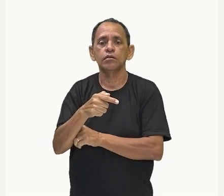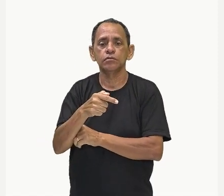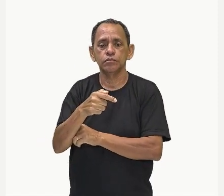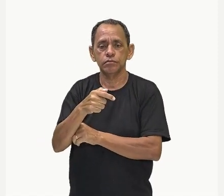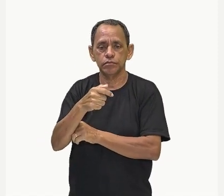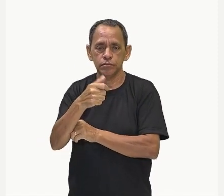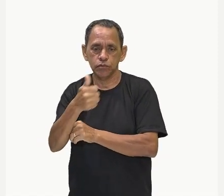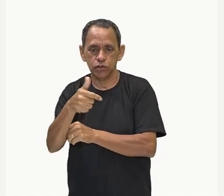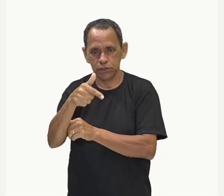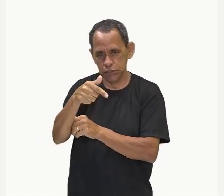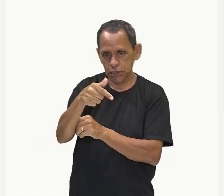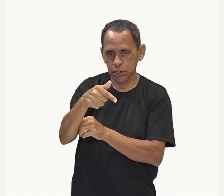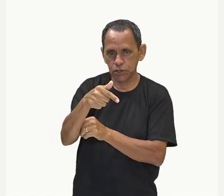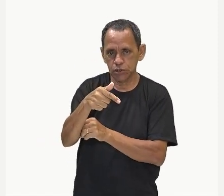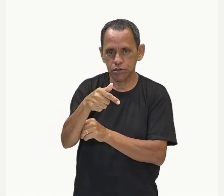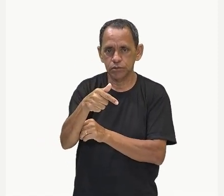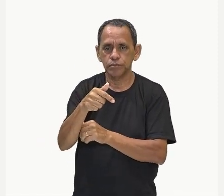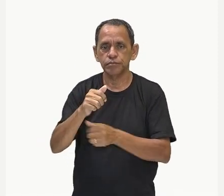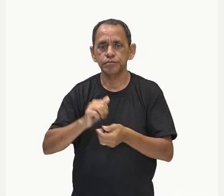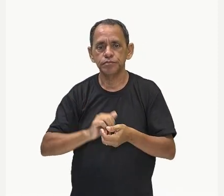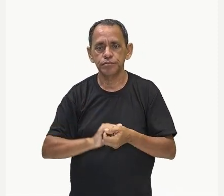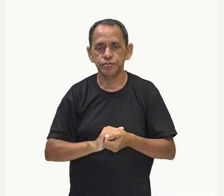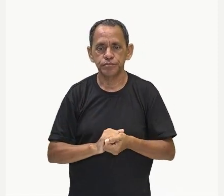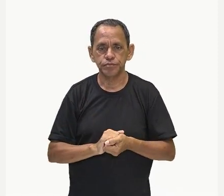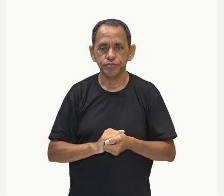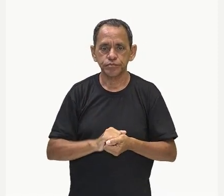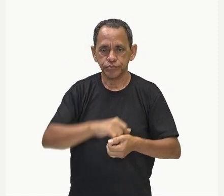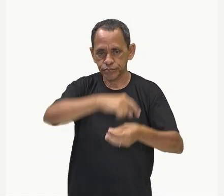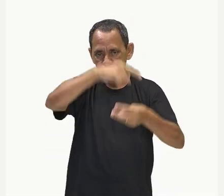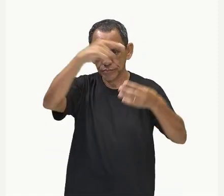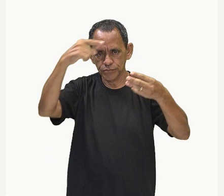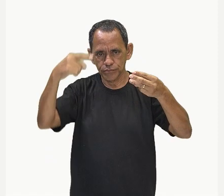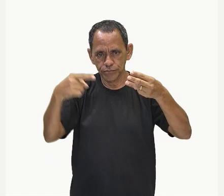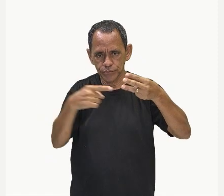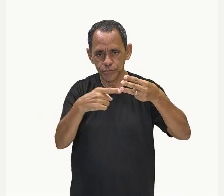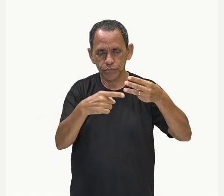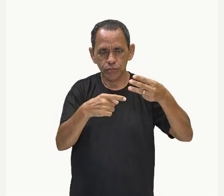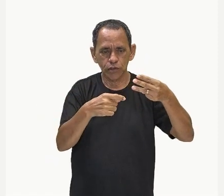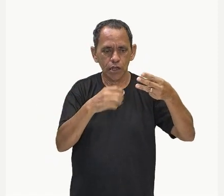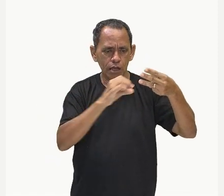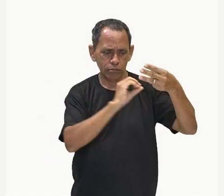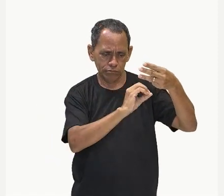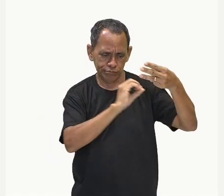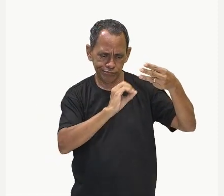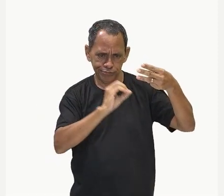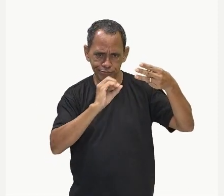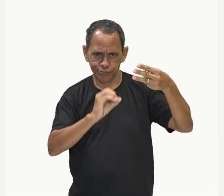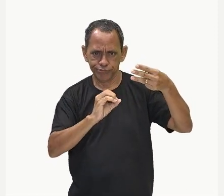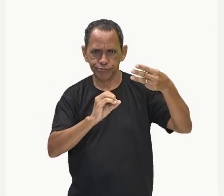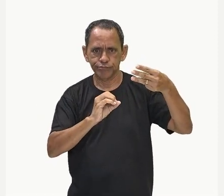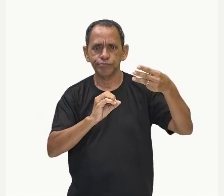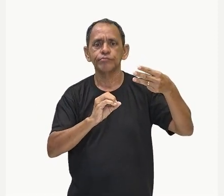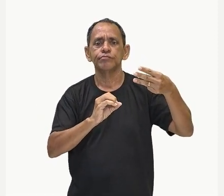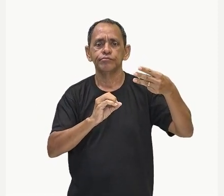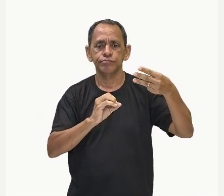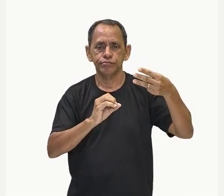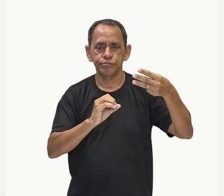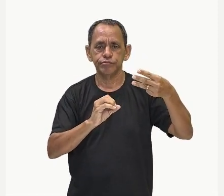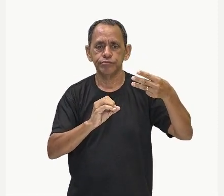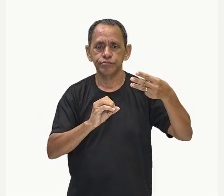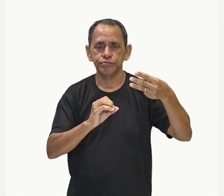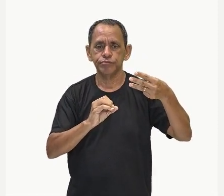1,17. Nosso terceiro aqui, ó, é 1000, 3 casas. Então, são 3